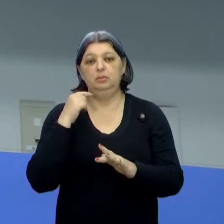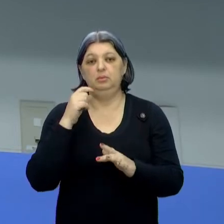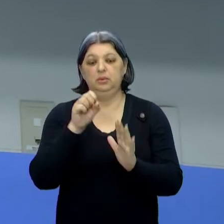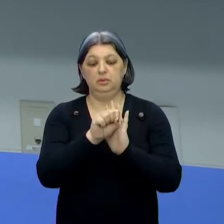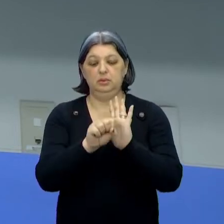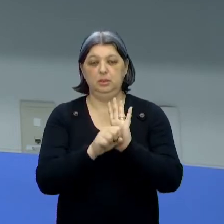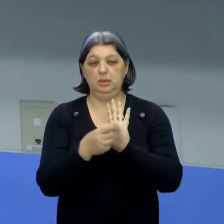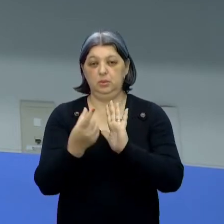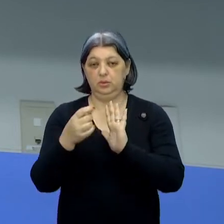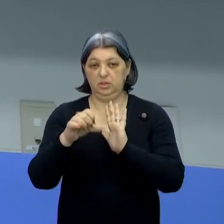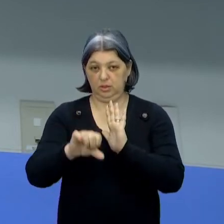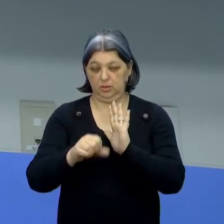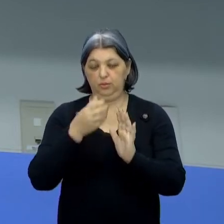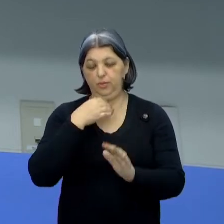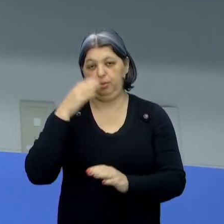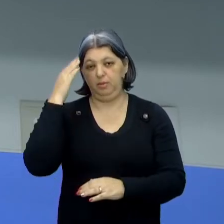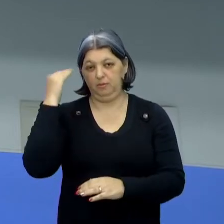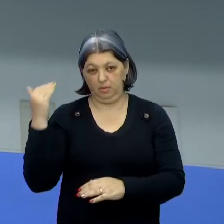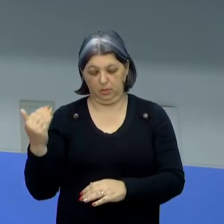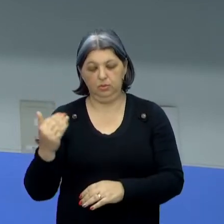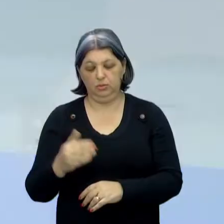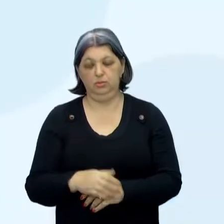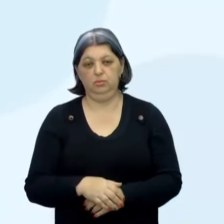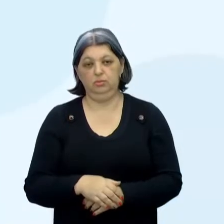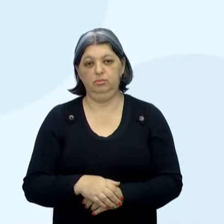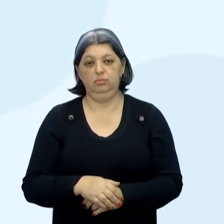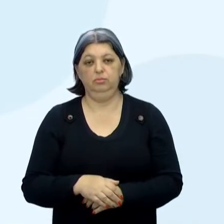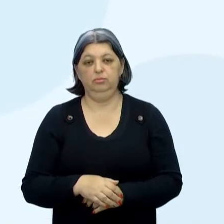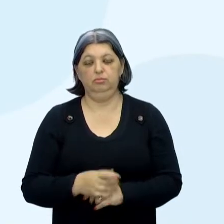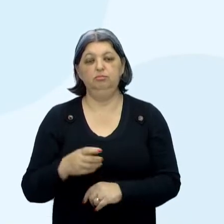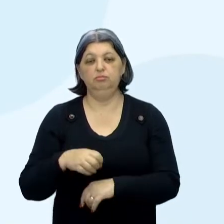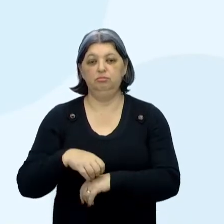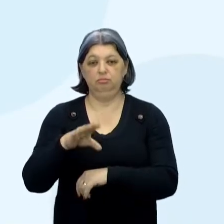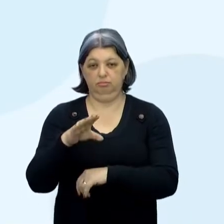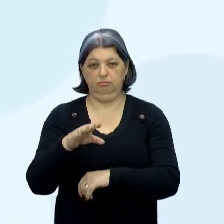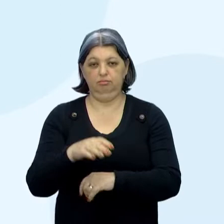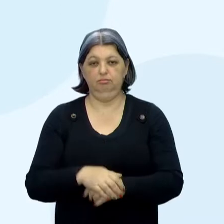século XIX. Está aqui mais uma sugestão de